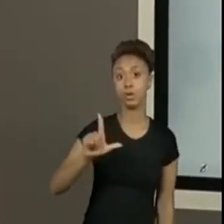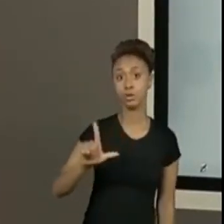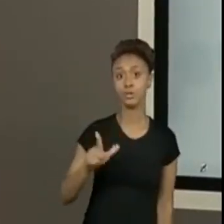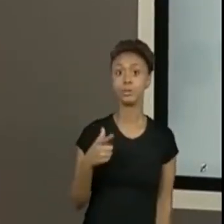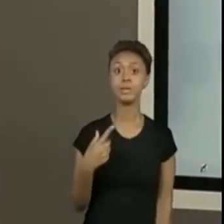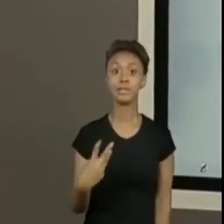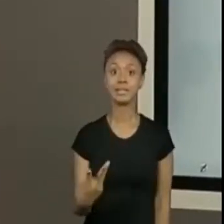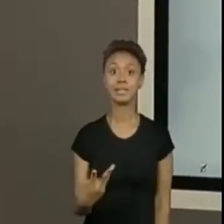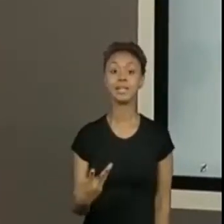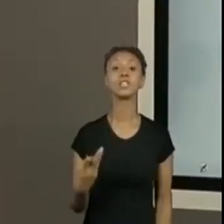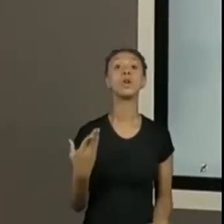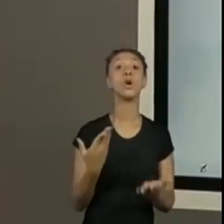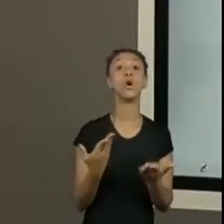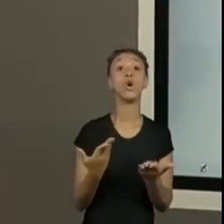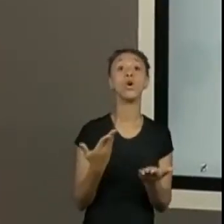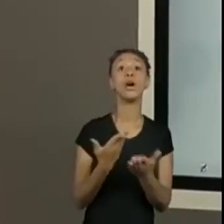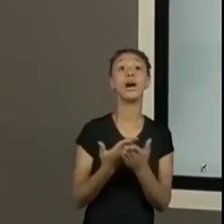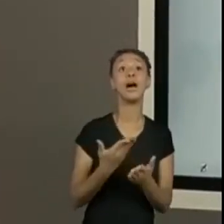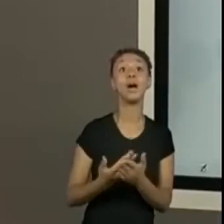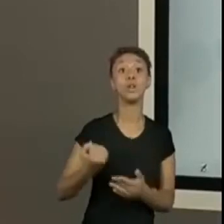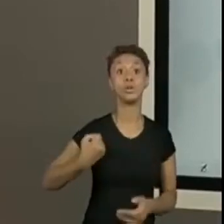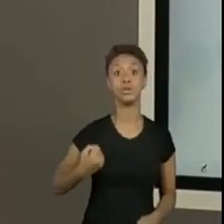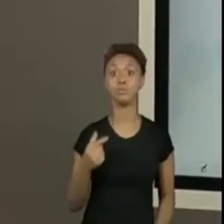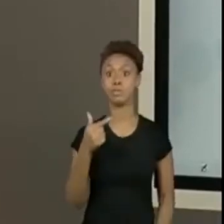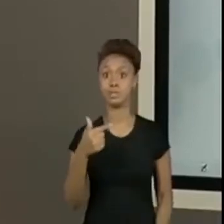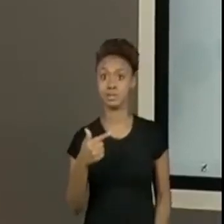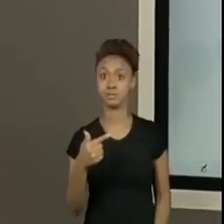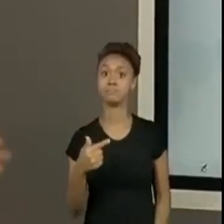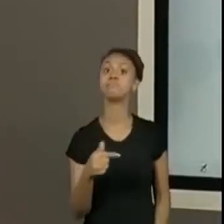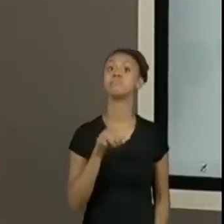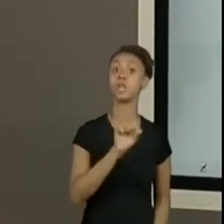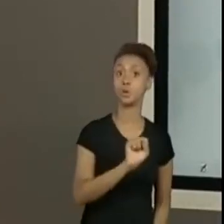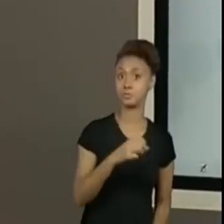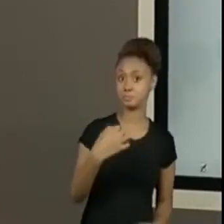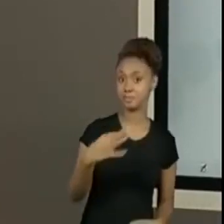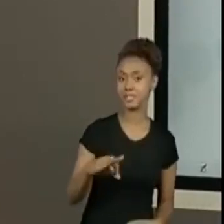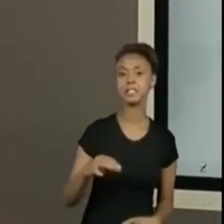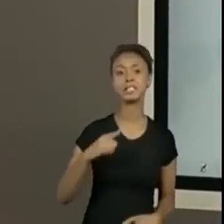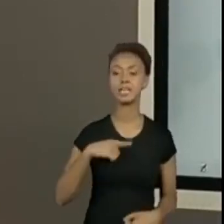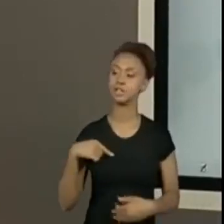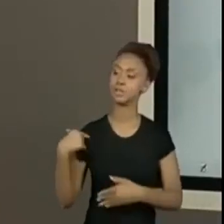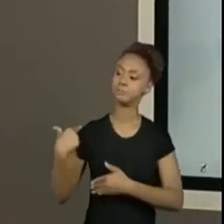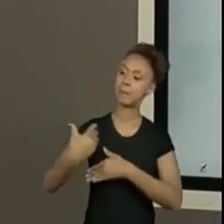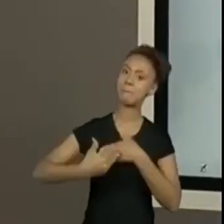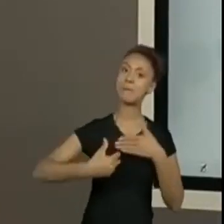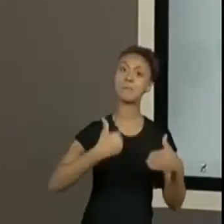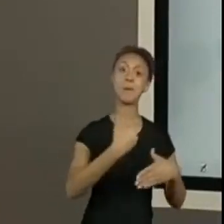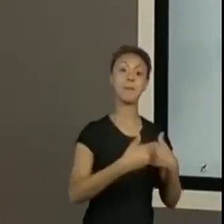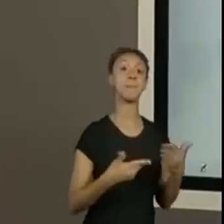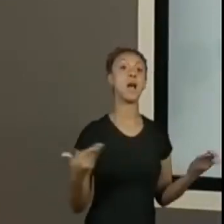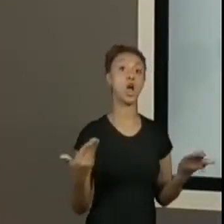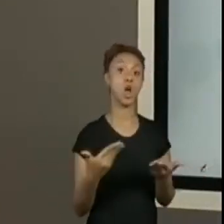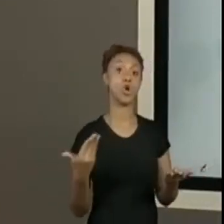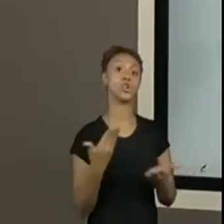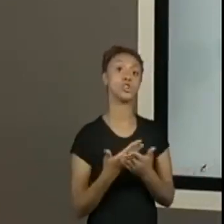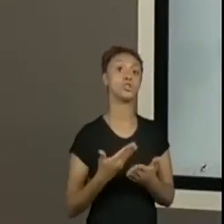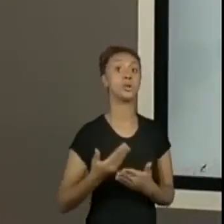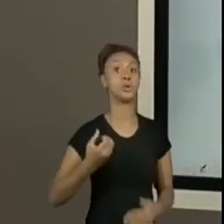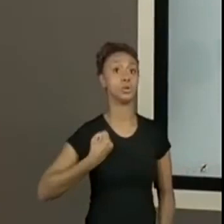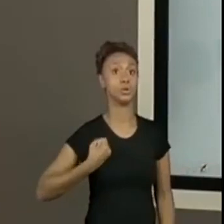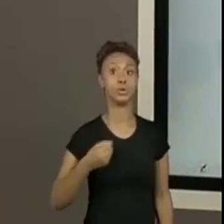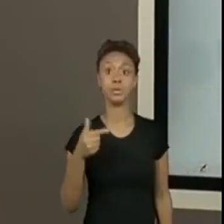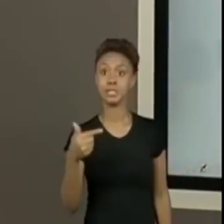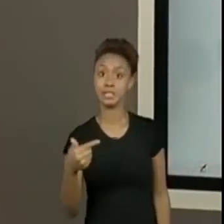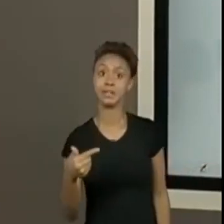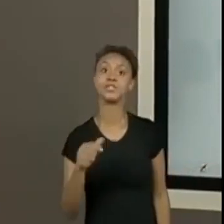são 7 e 8, correto? Então a gente está vindo na sequência aí, hoje as aulas são 7 e 8.